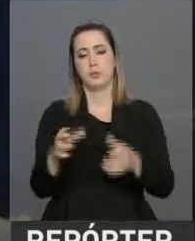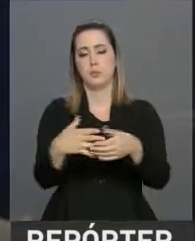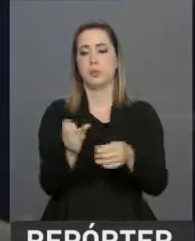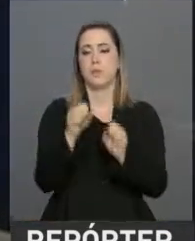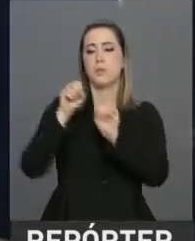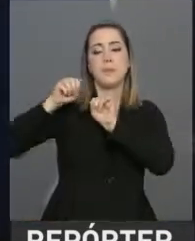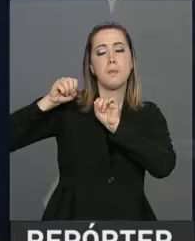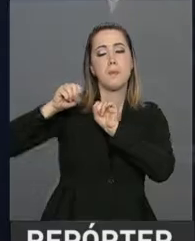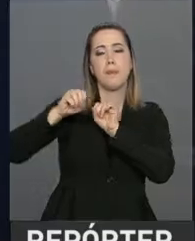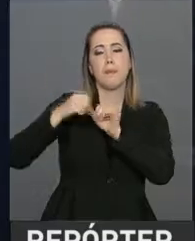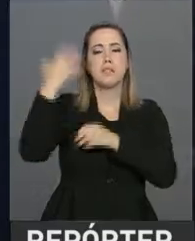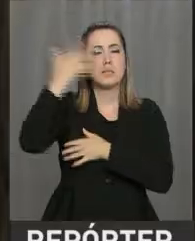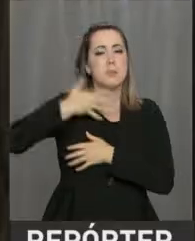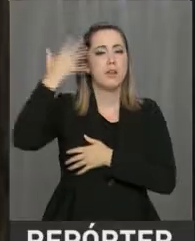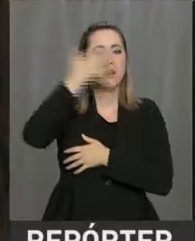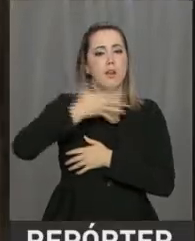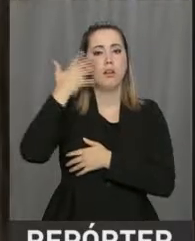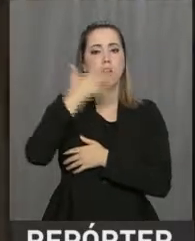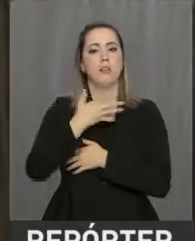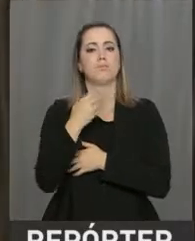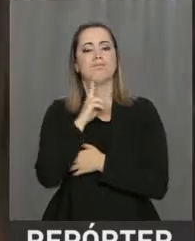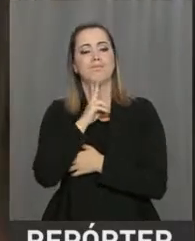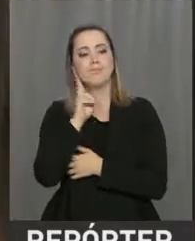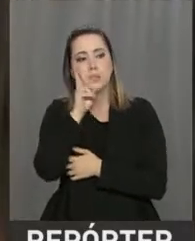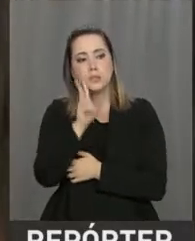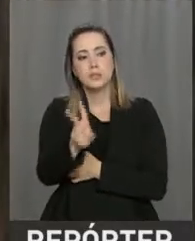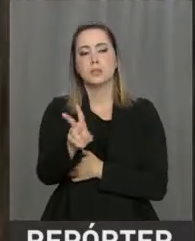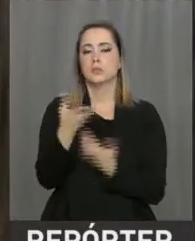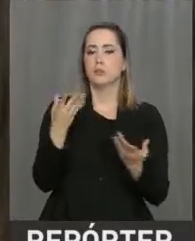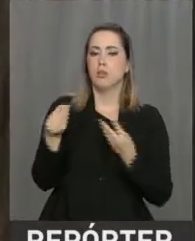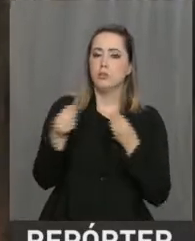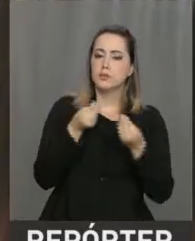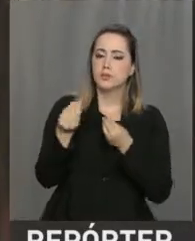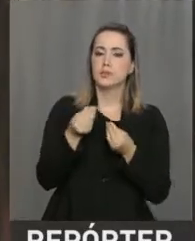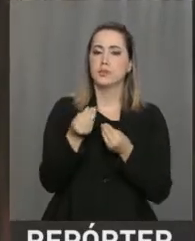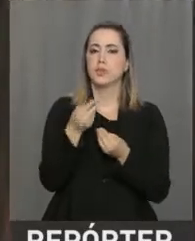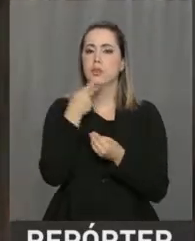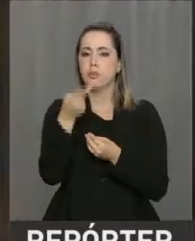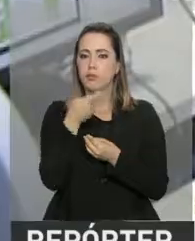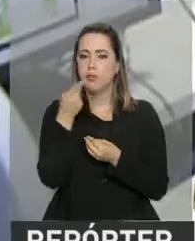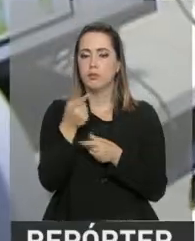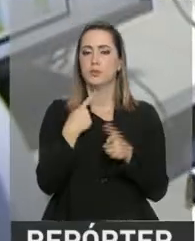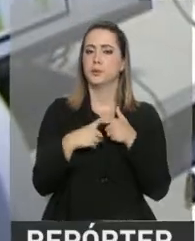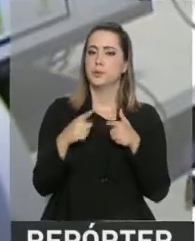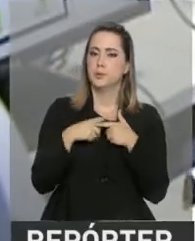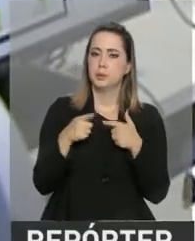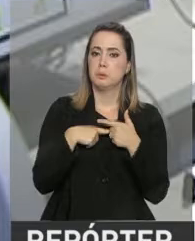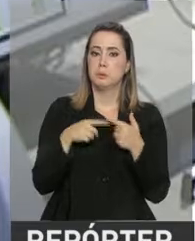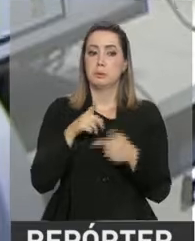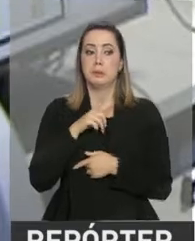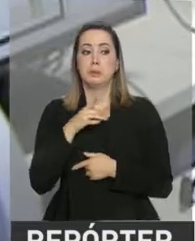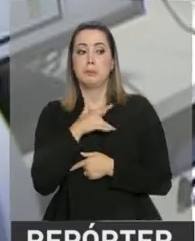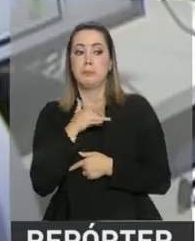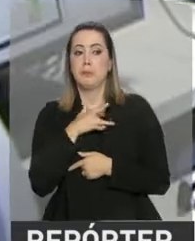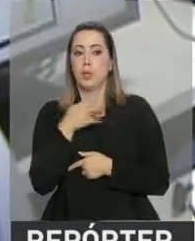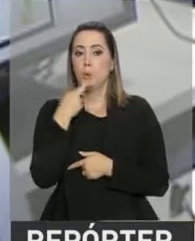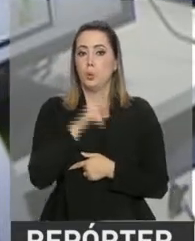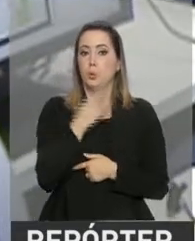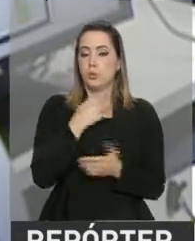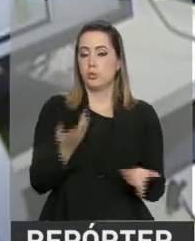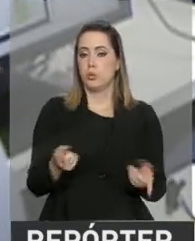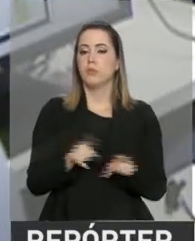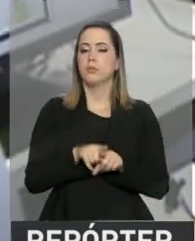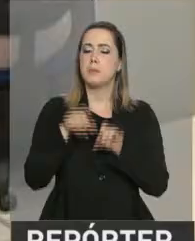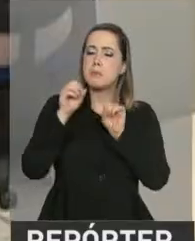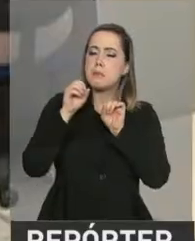orientação discuta dessas mulheres que muitas vezes não querem denunciar apanho então ele tem muito a questão da orientação